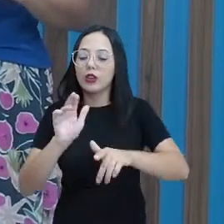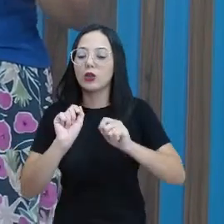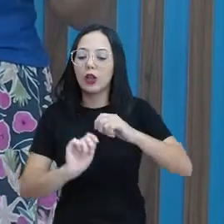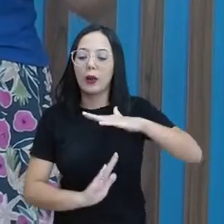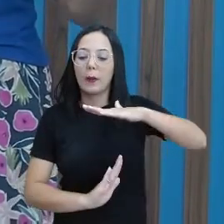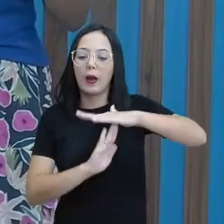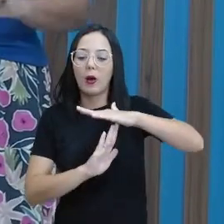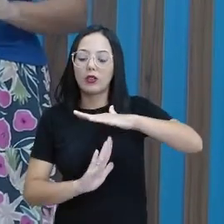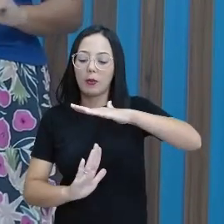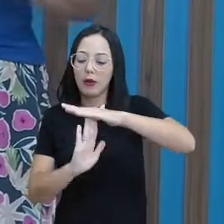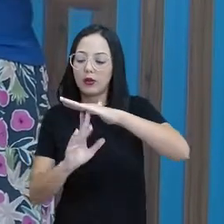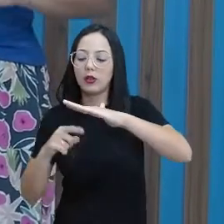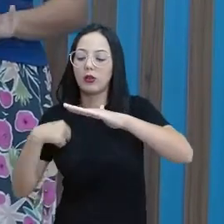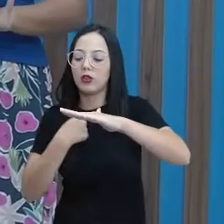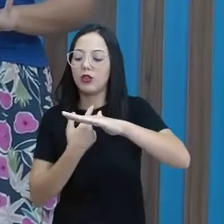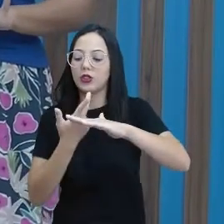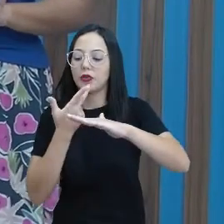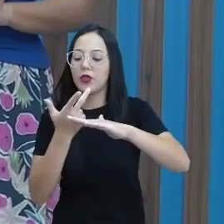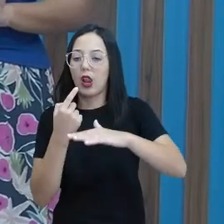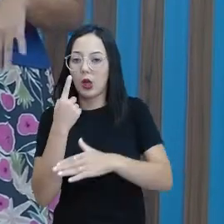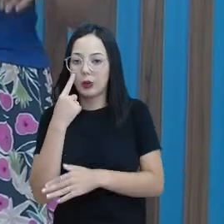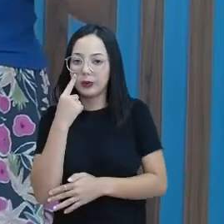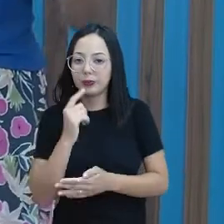pausas. Quando a gente fala,